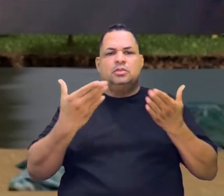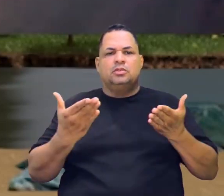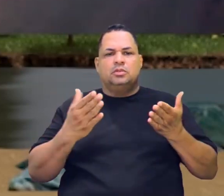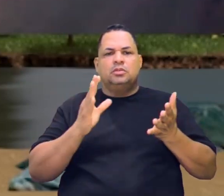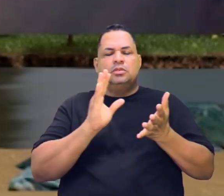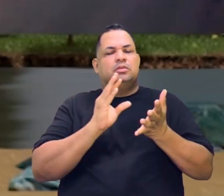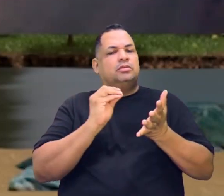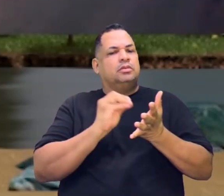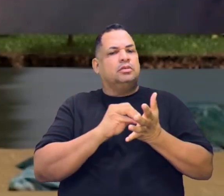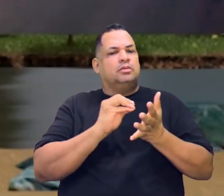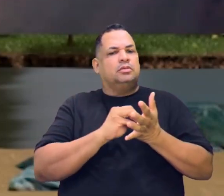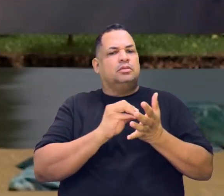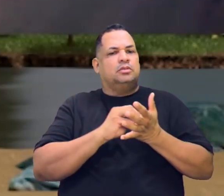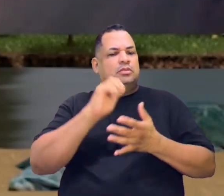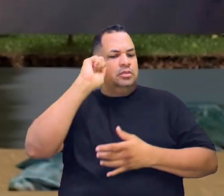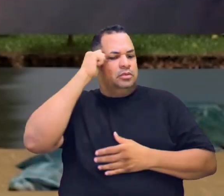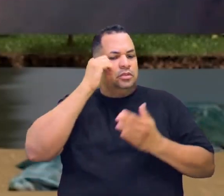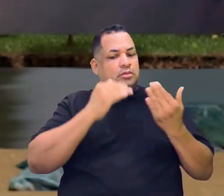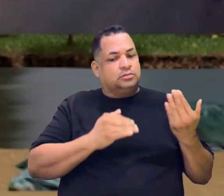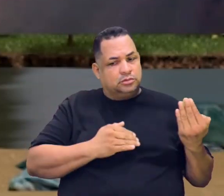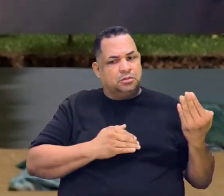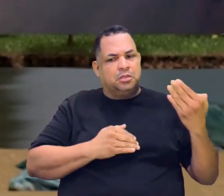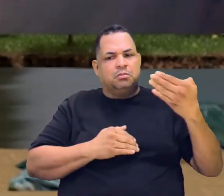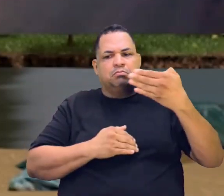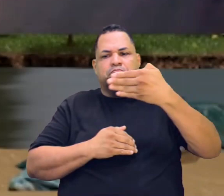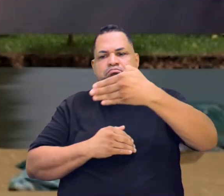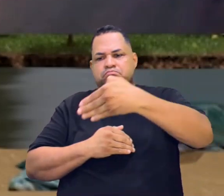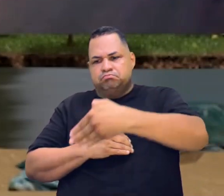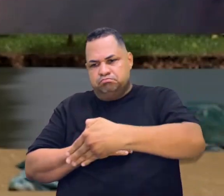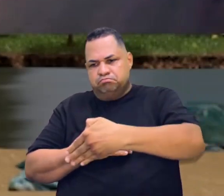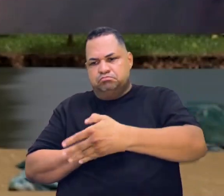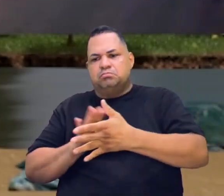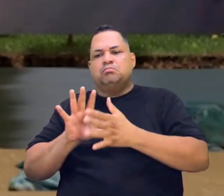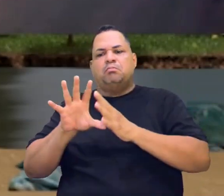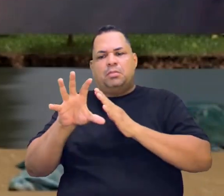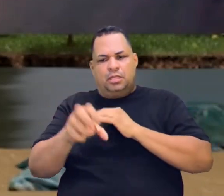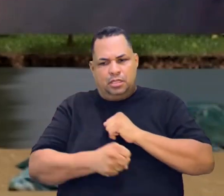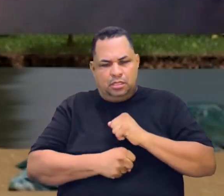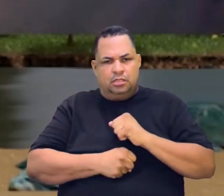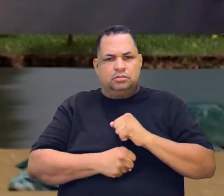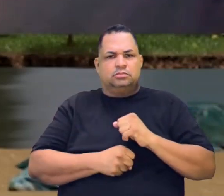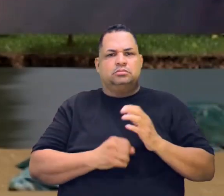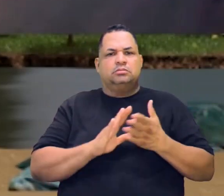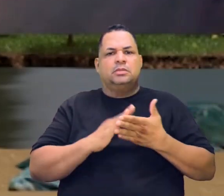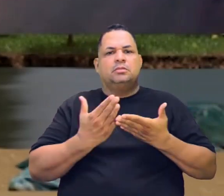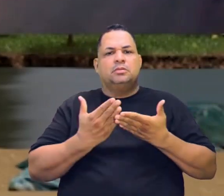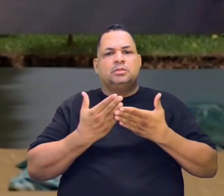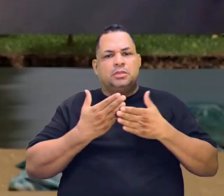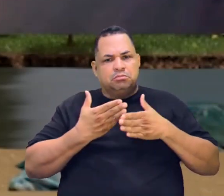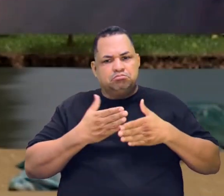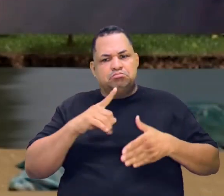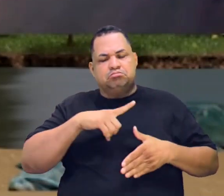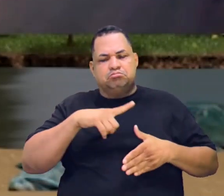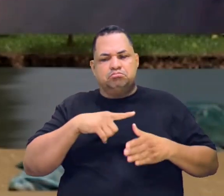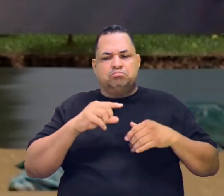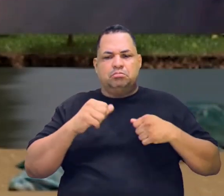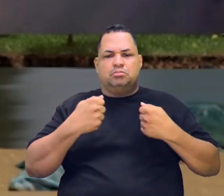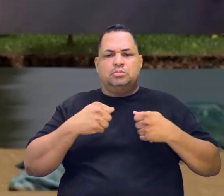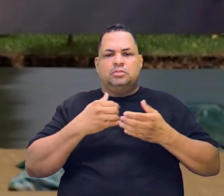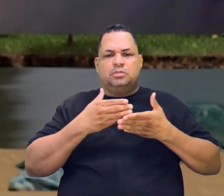mulher quilombola, os negros cruzavam a fronteira para roubar as indígenas, para poder procriar. Isso era muito